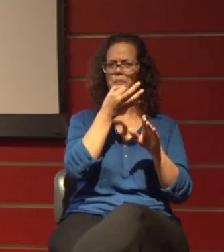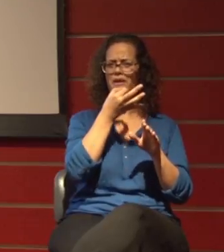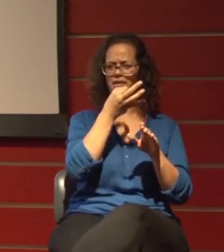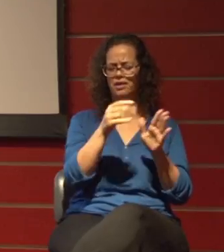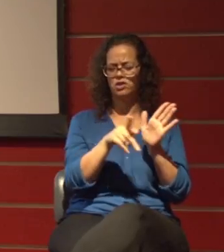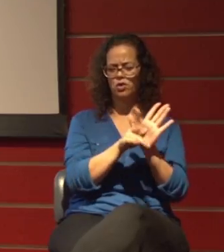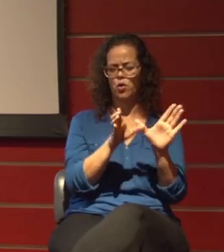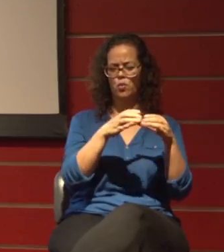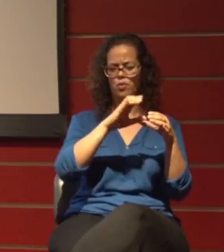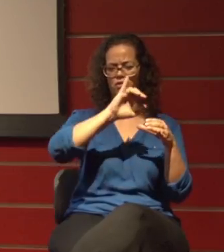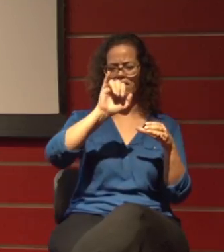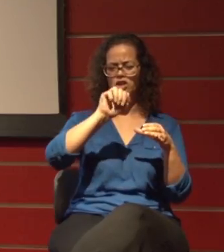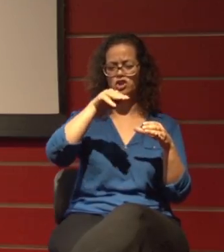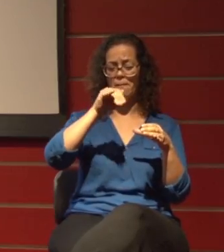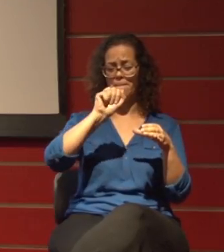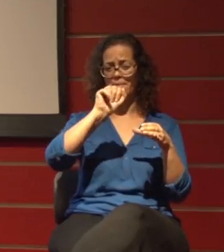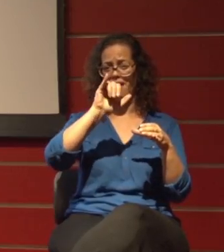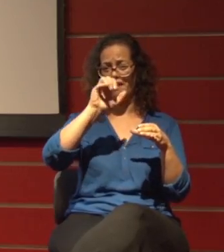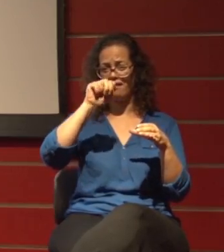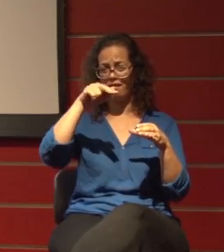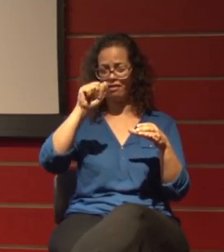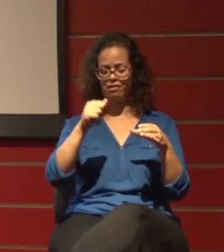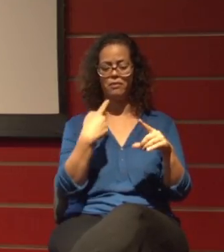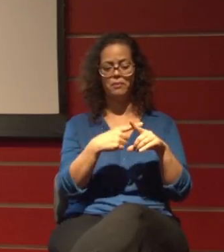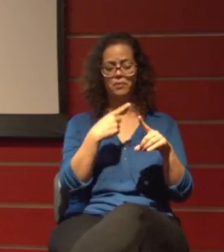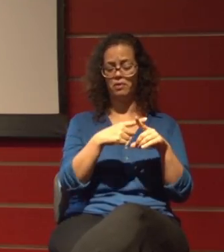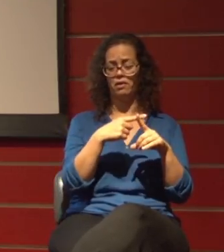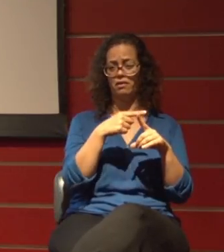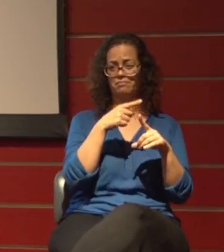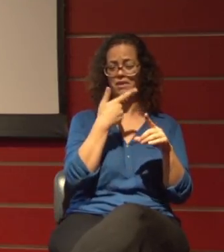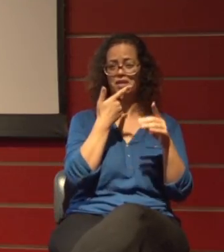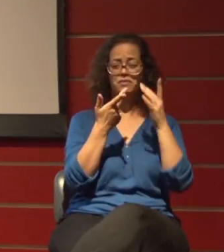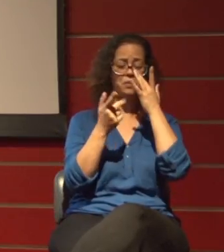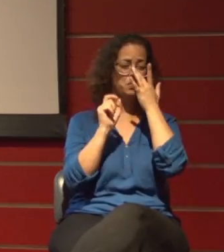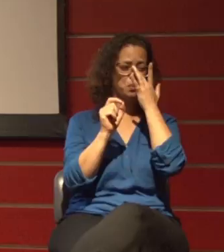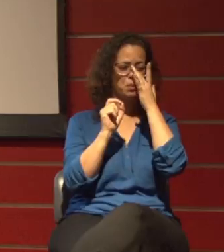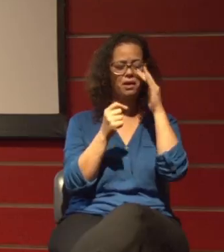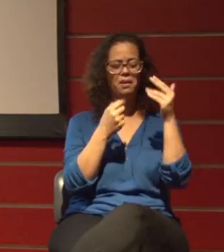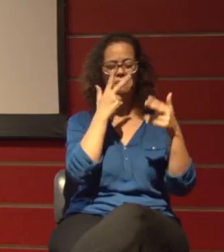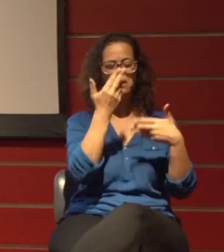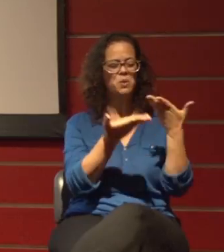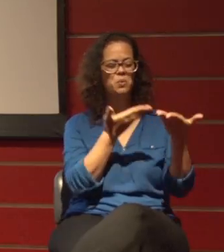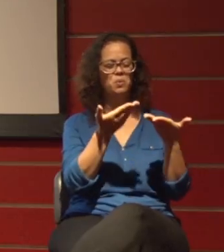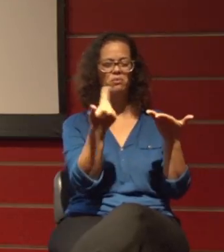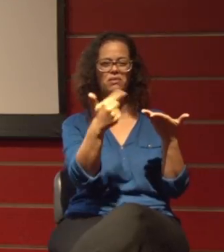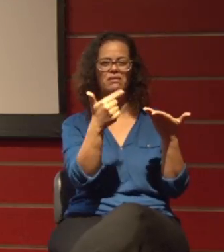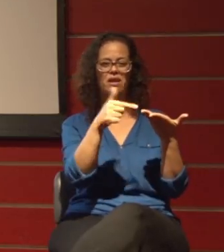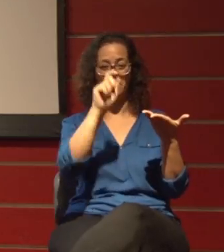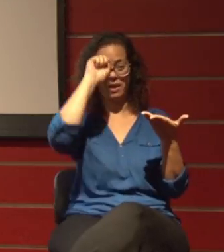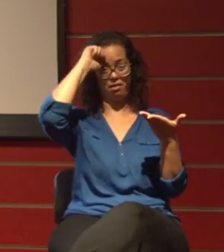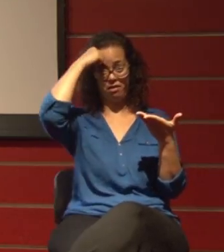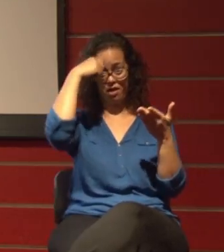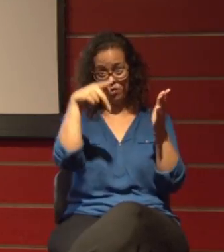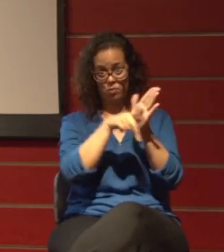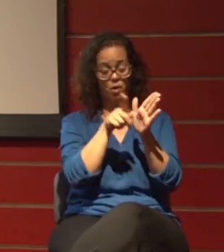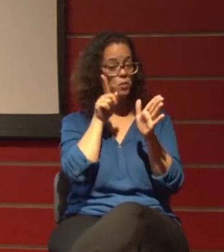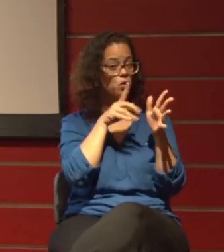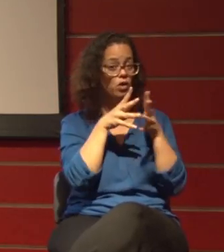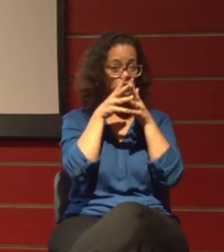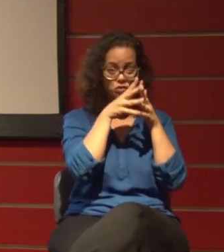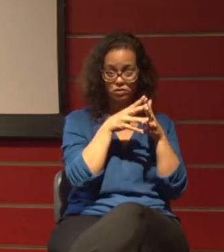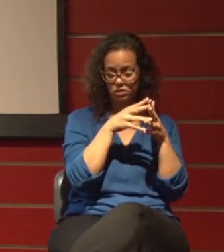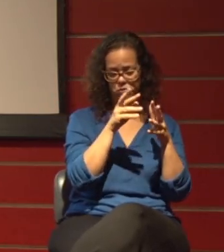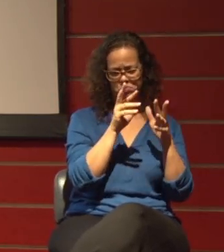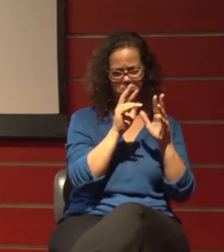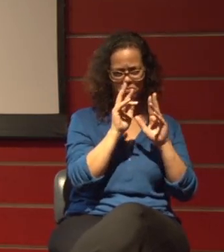já são representados ou já já não se integram no sentido de não serem tratados como eh negros americanos né